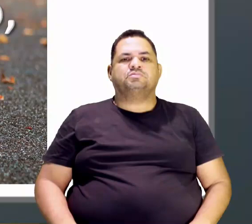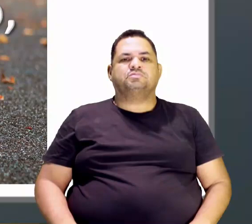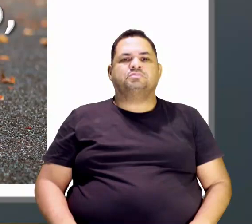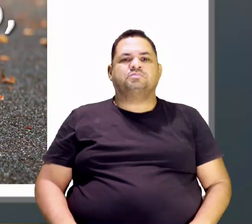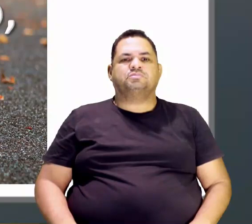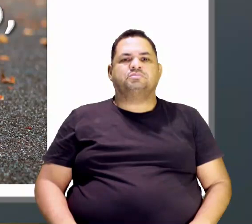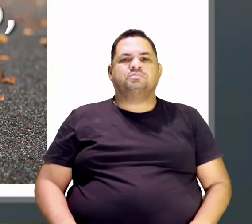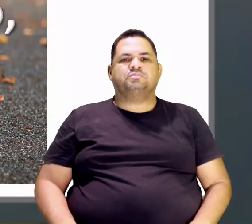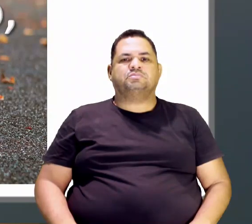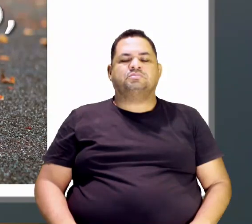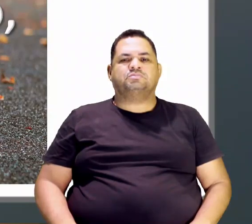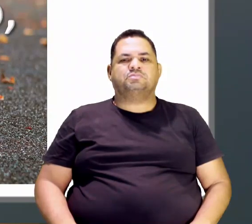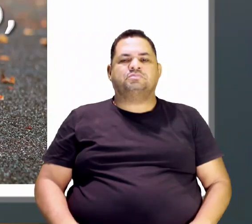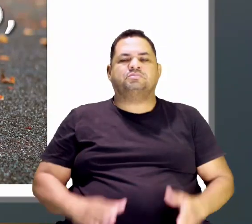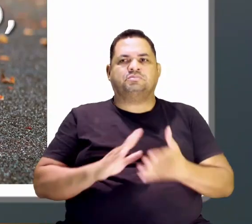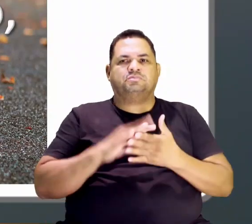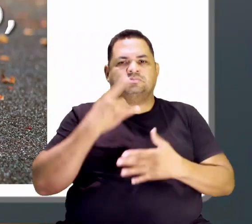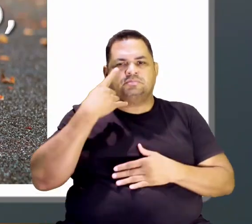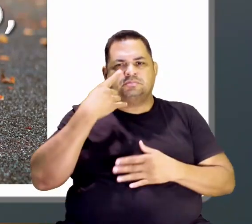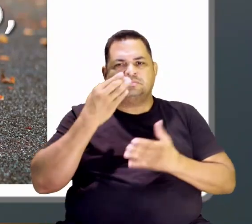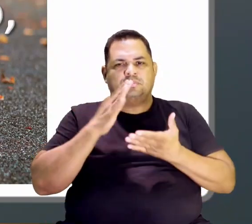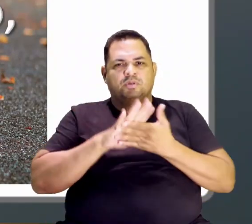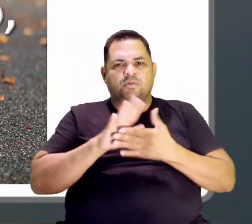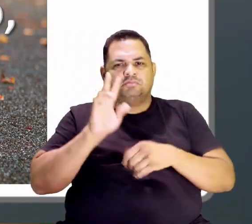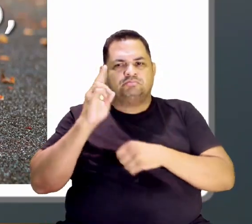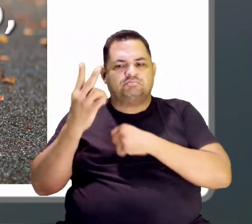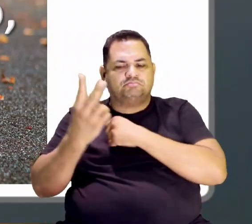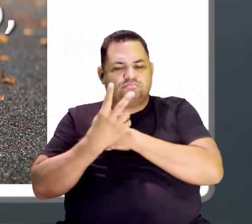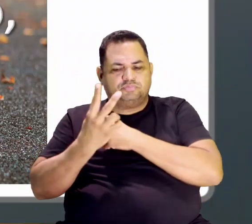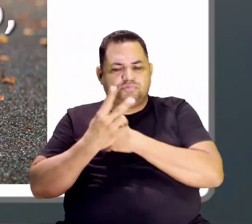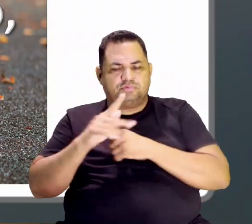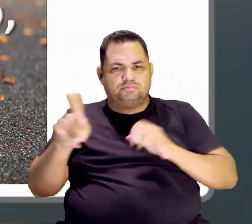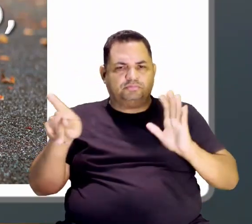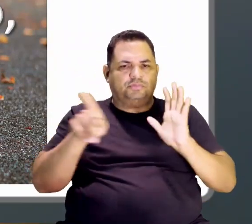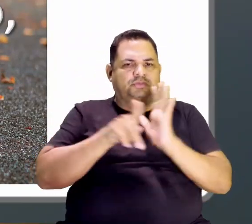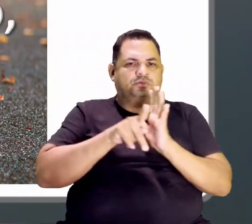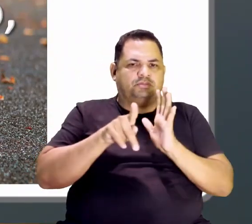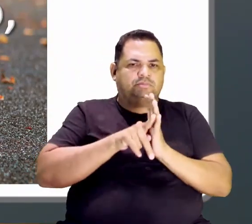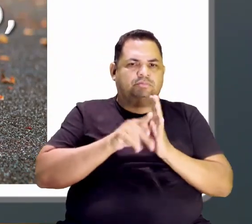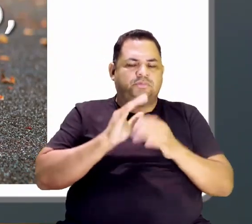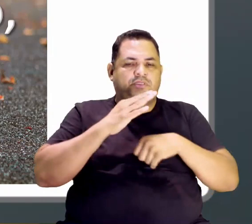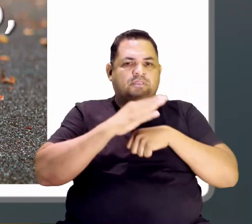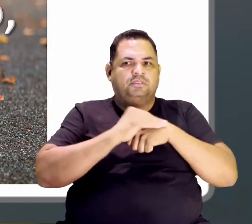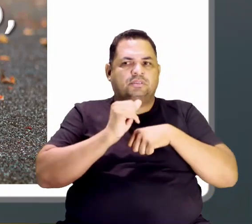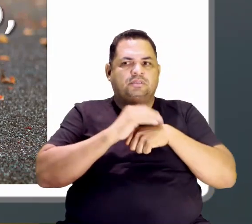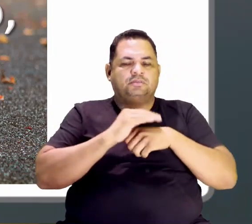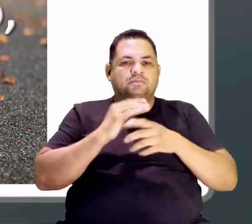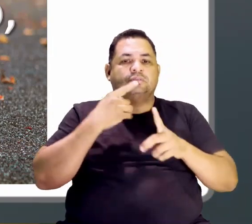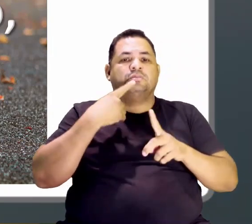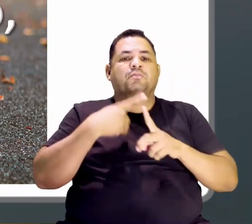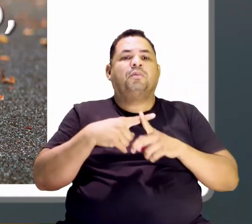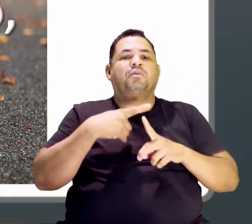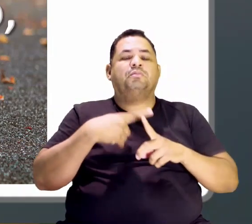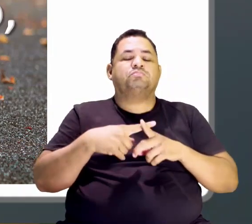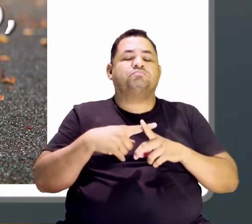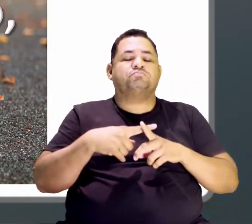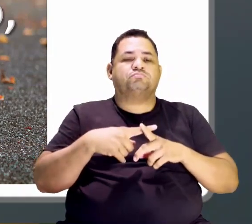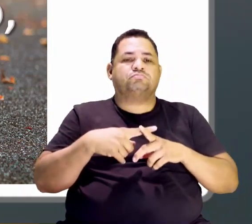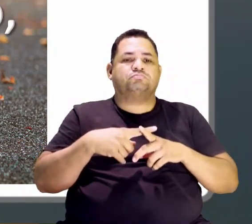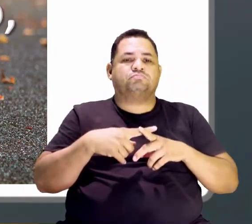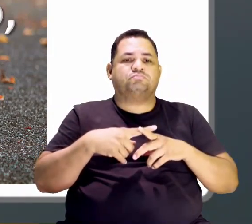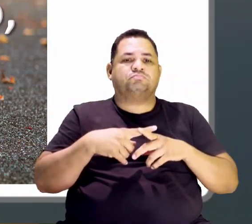você pegar e observar, cuidar mais de você? Pois é, esse é um carinho. Afinal de contas, gente, olha só,